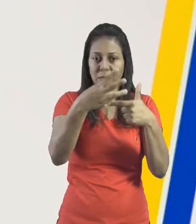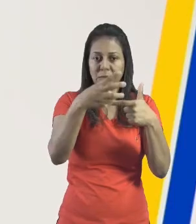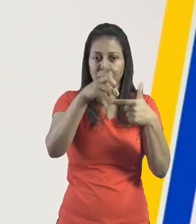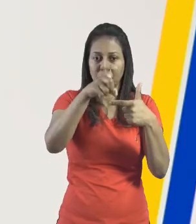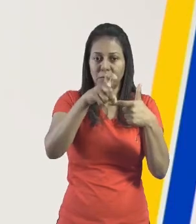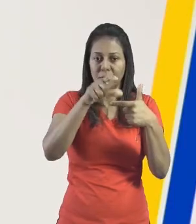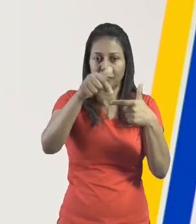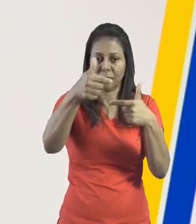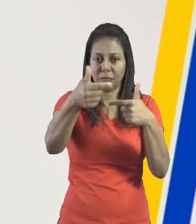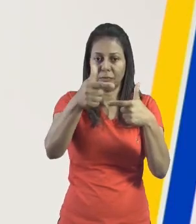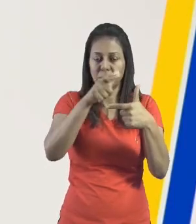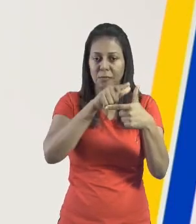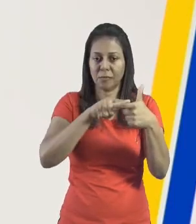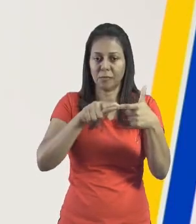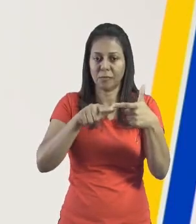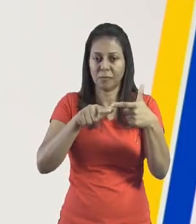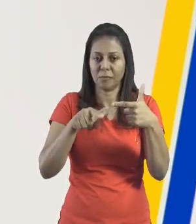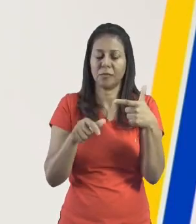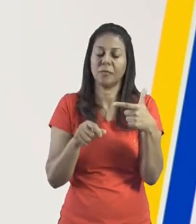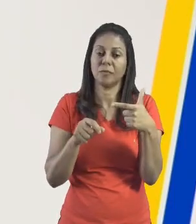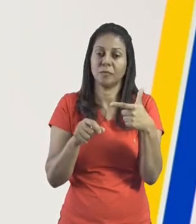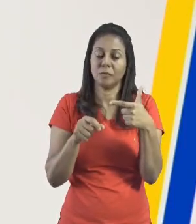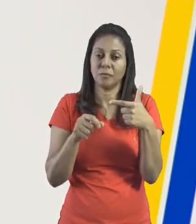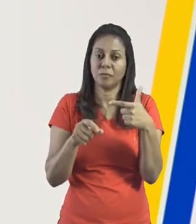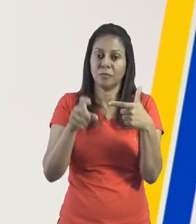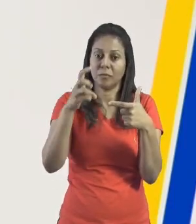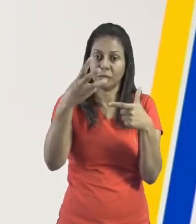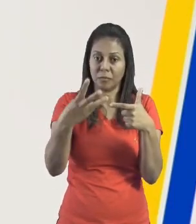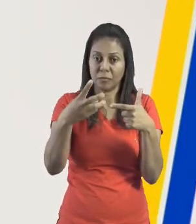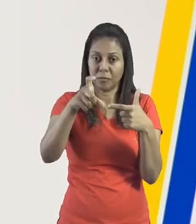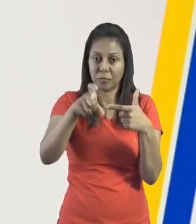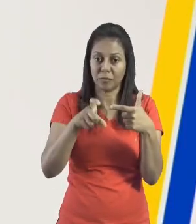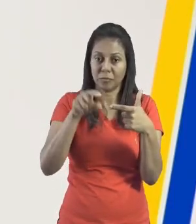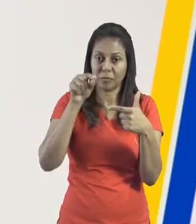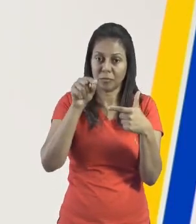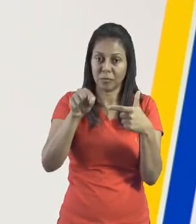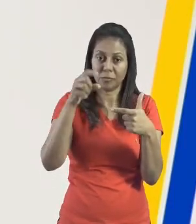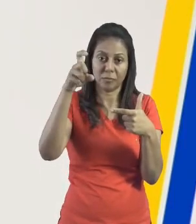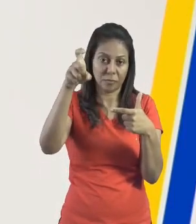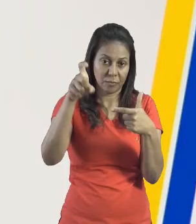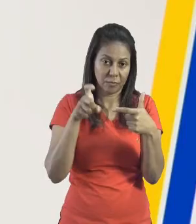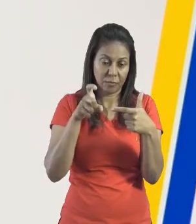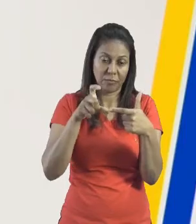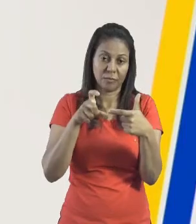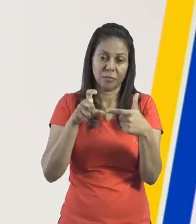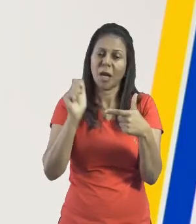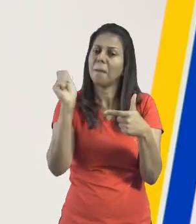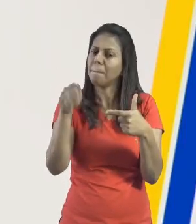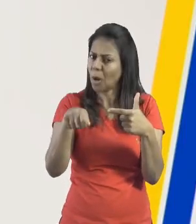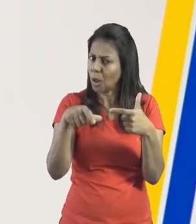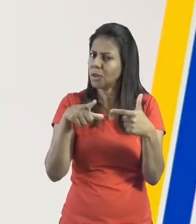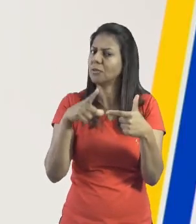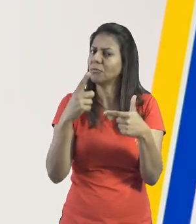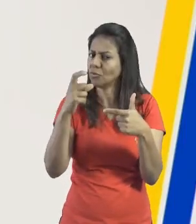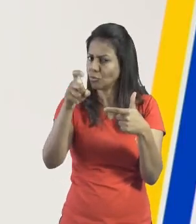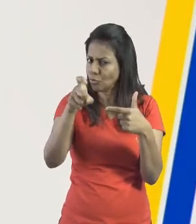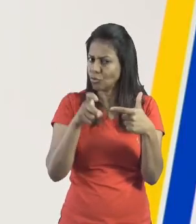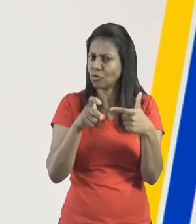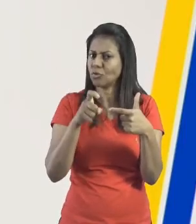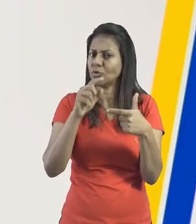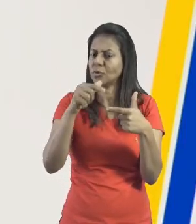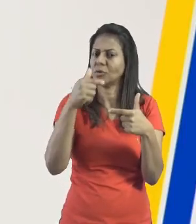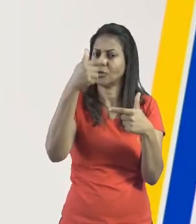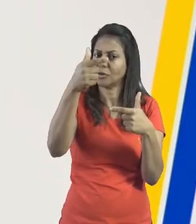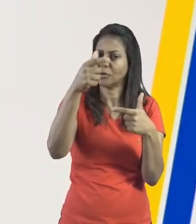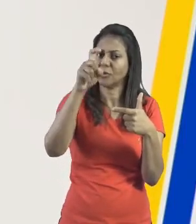3x² é a mesma coisa de 3x vezes x. E aí eu posso um x de cima simplificar